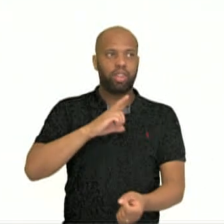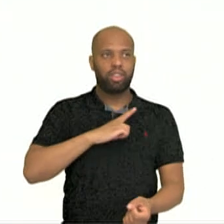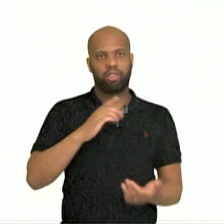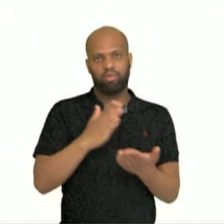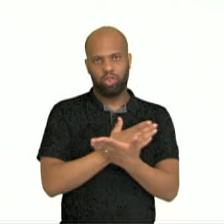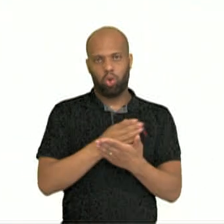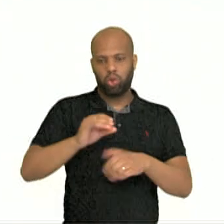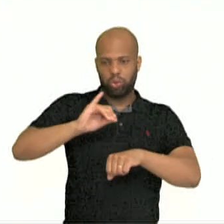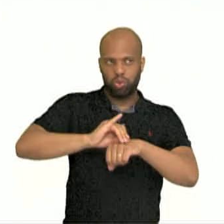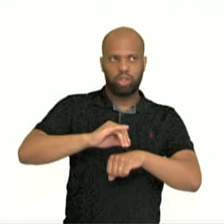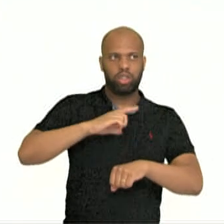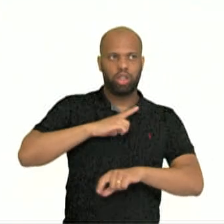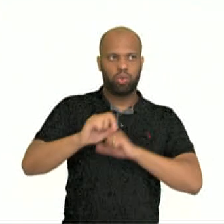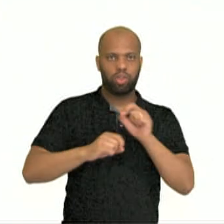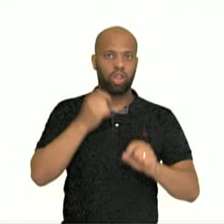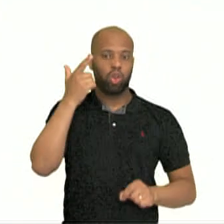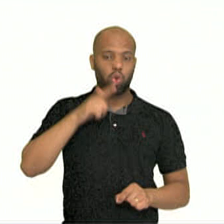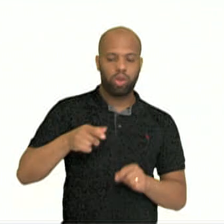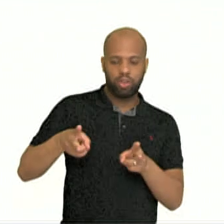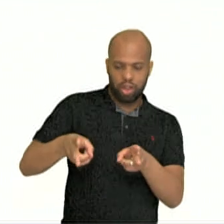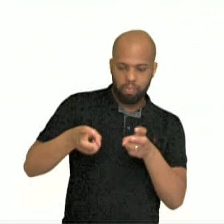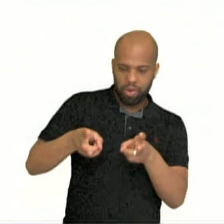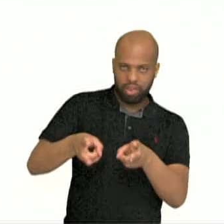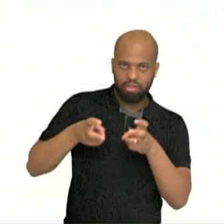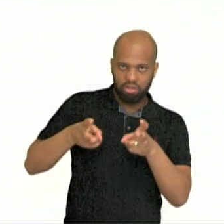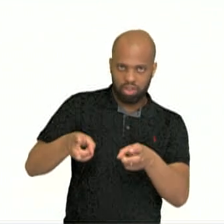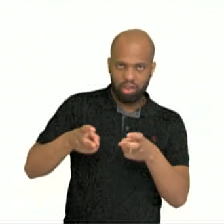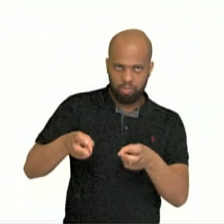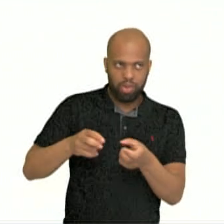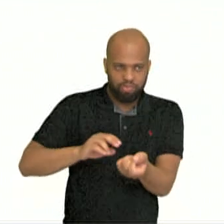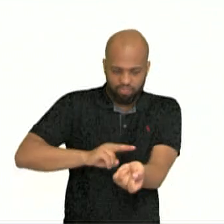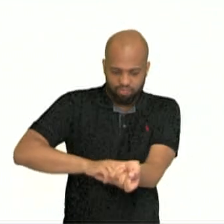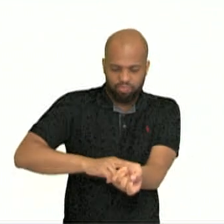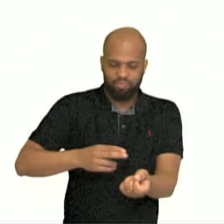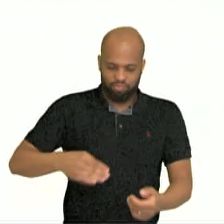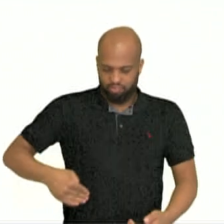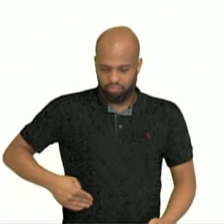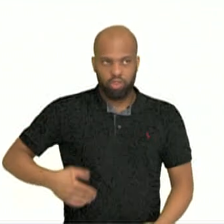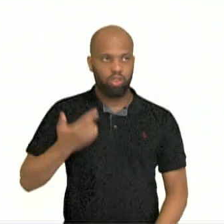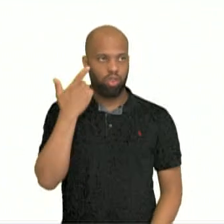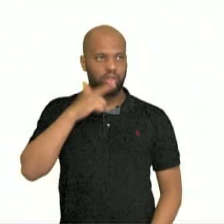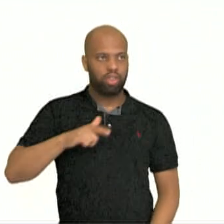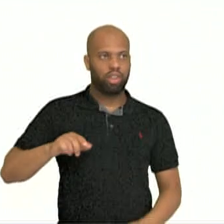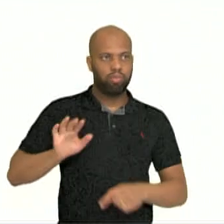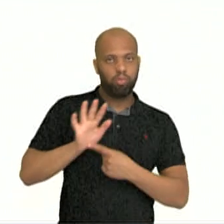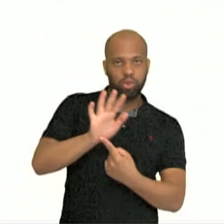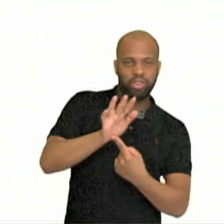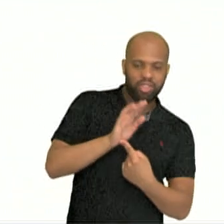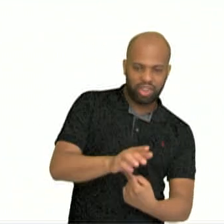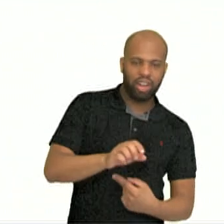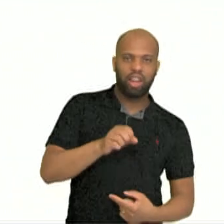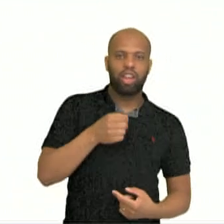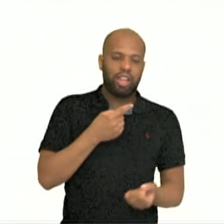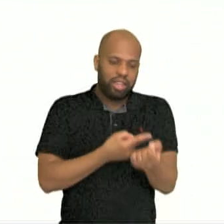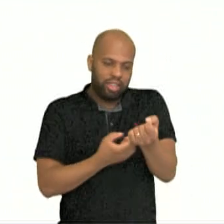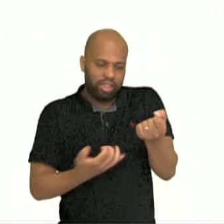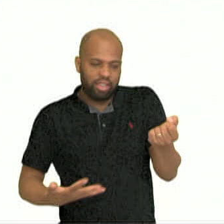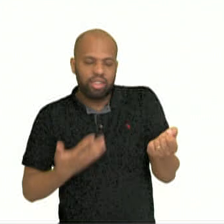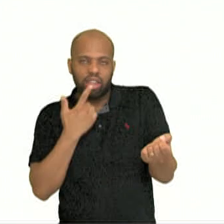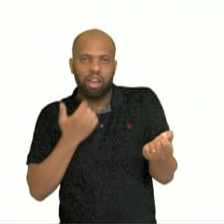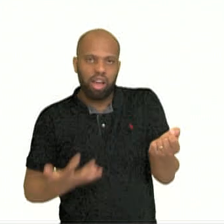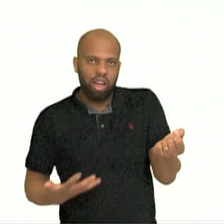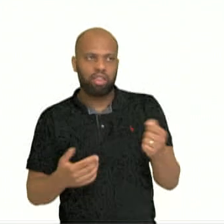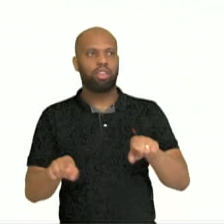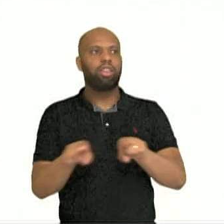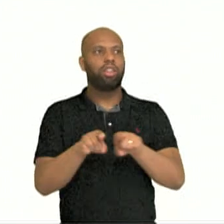desde glicosímetros, usado para medir a glicose no sangue, até bombas de